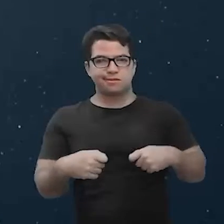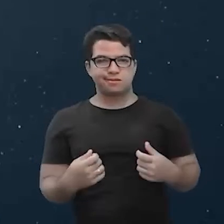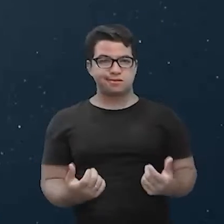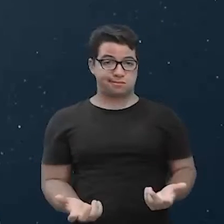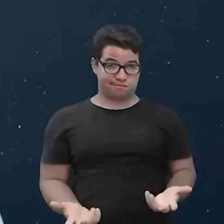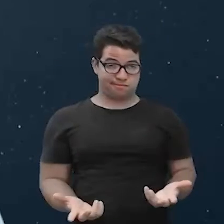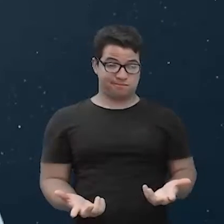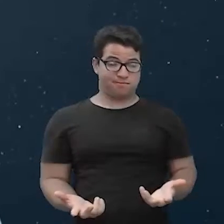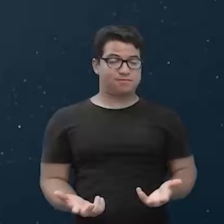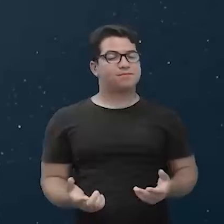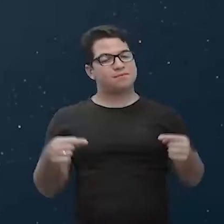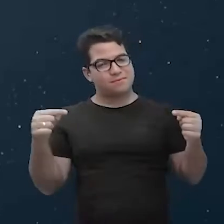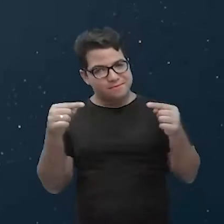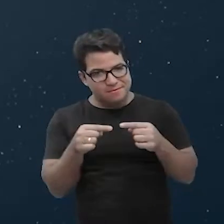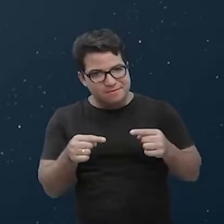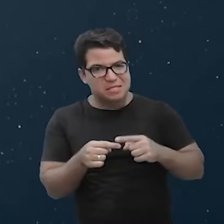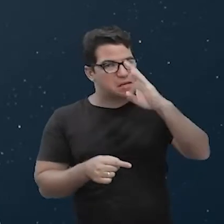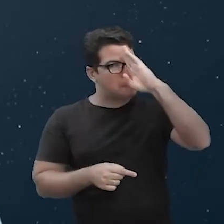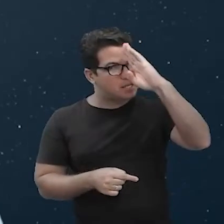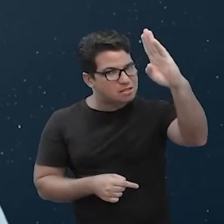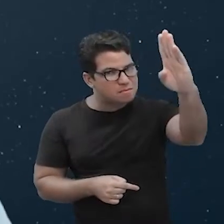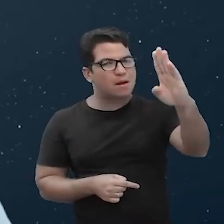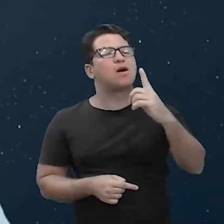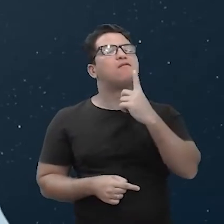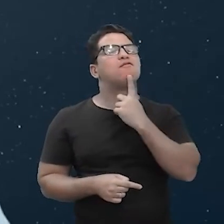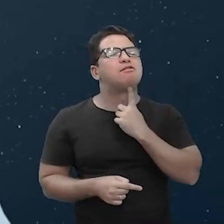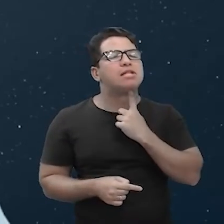cedo e o adolescente não está preparado para isso.